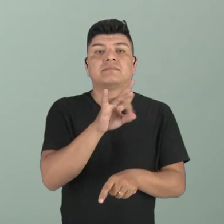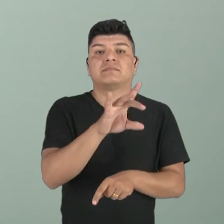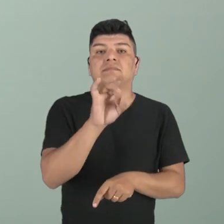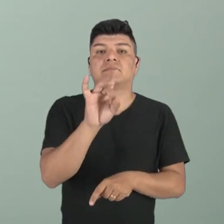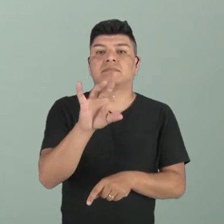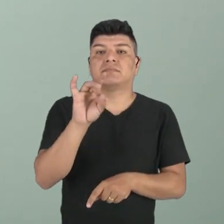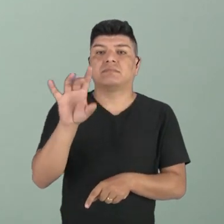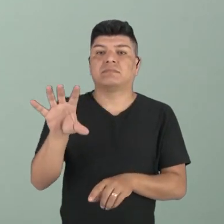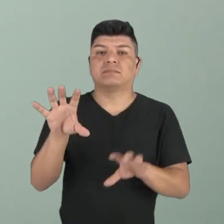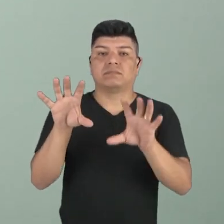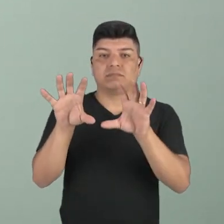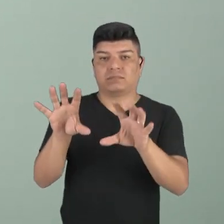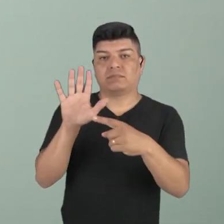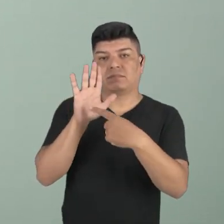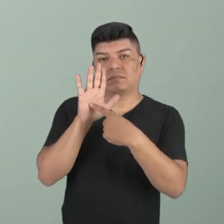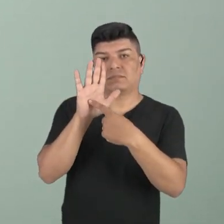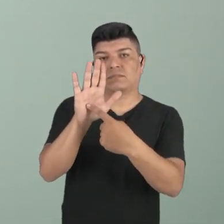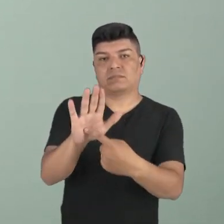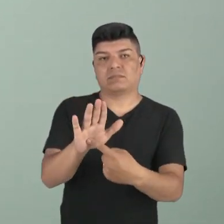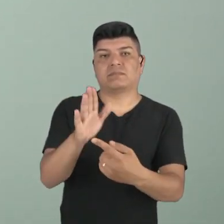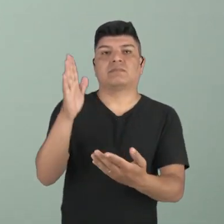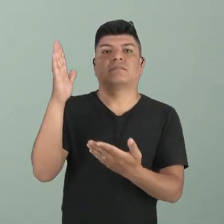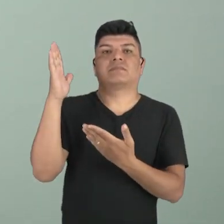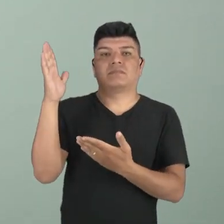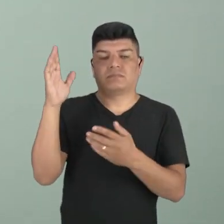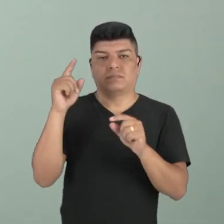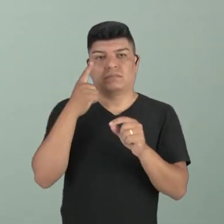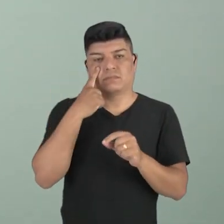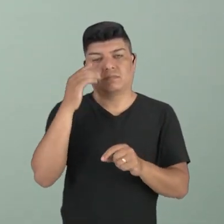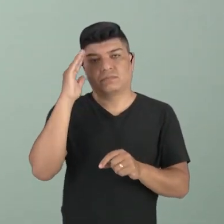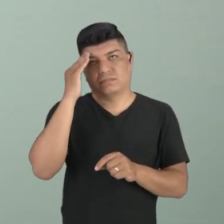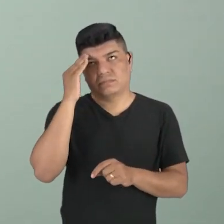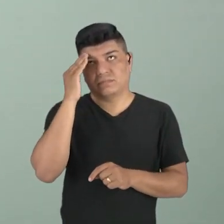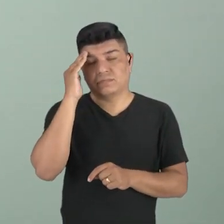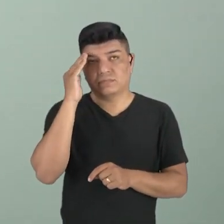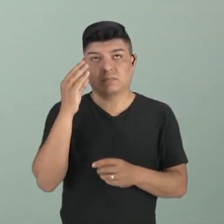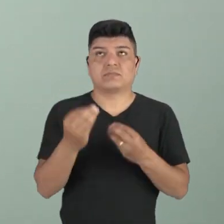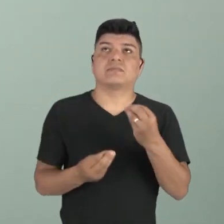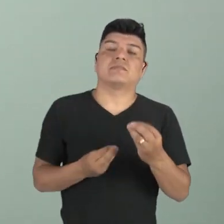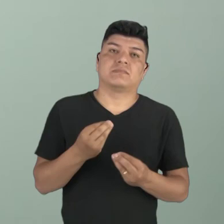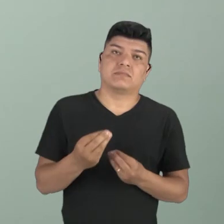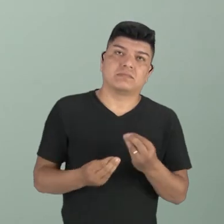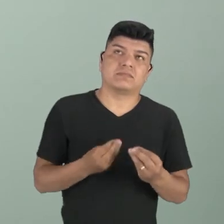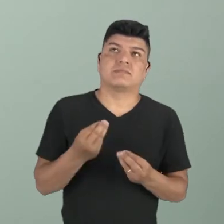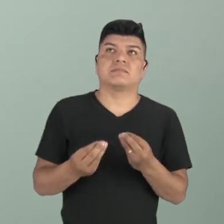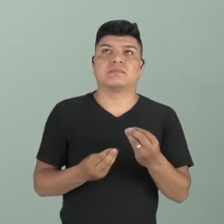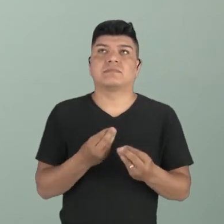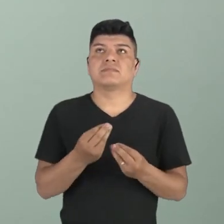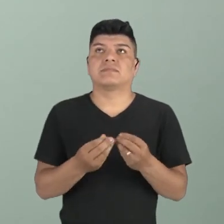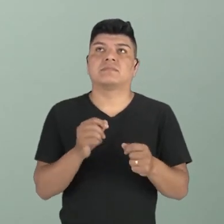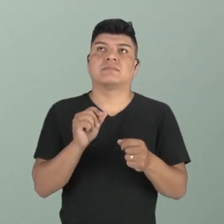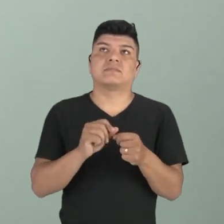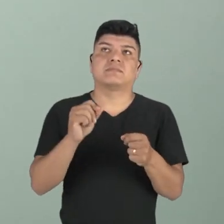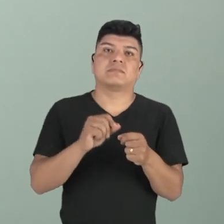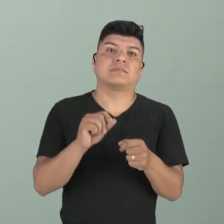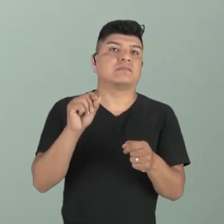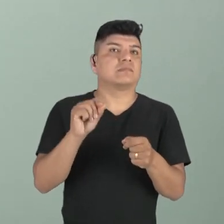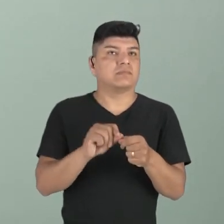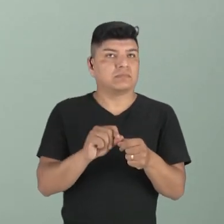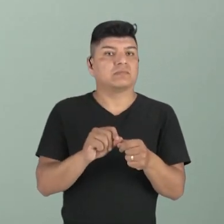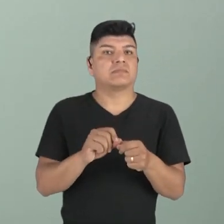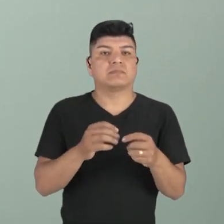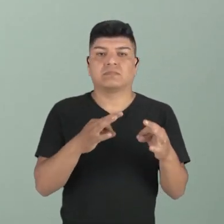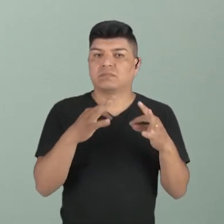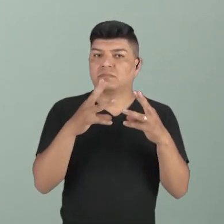cada caso apresentado aí, nós entendemos como fazer, né? Como